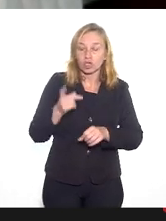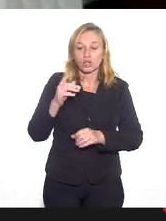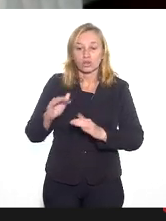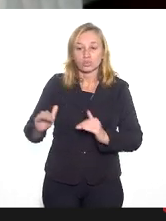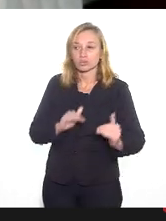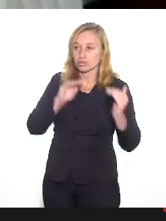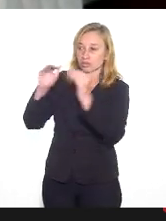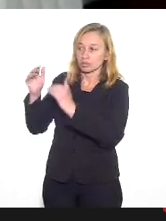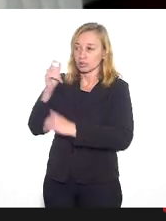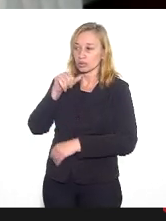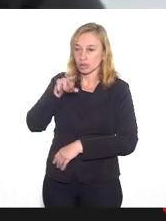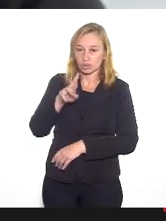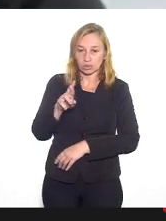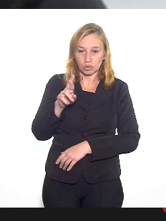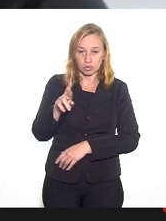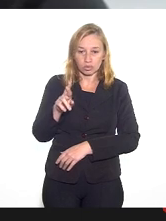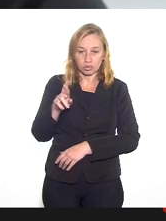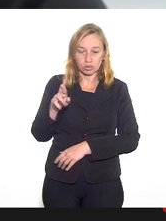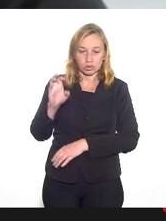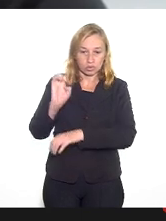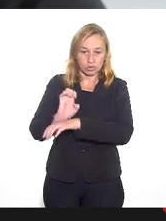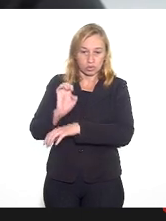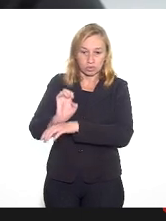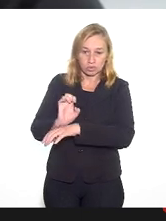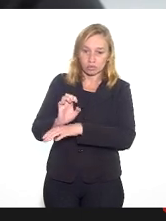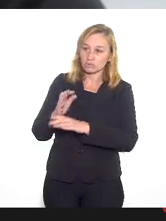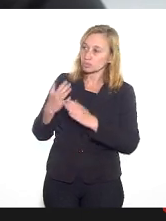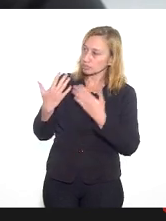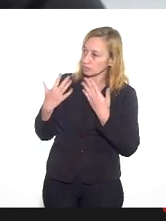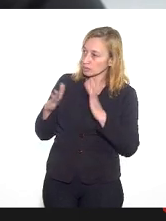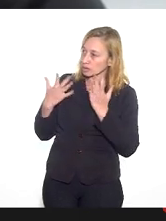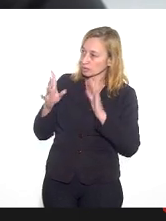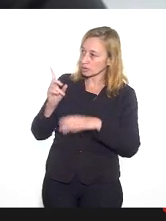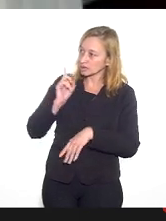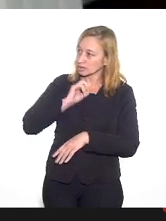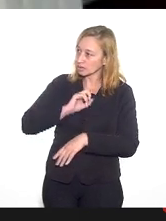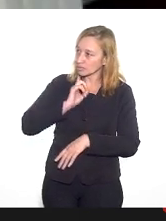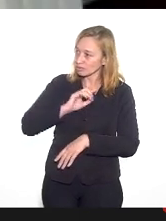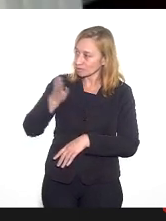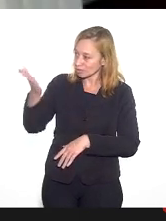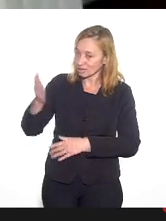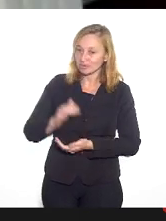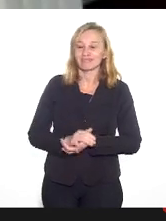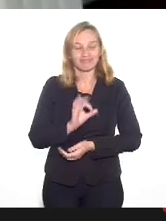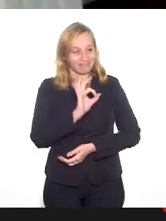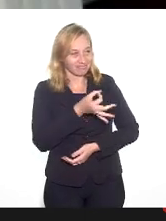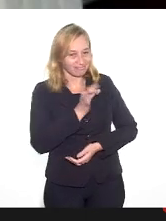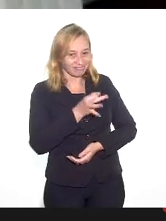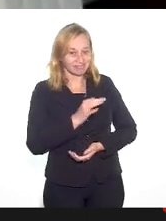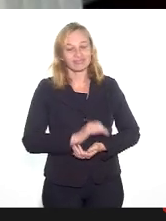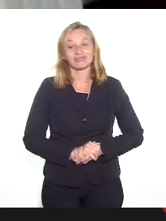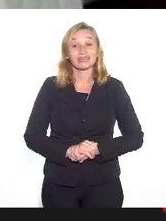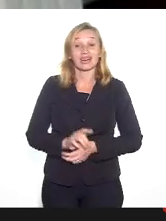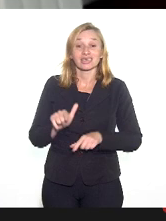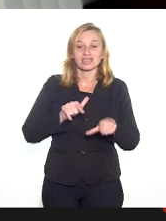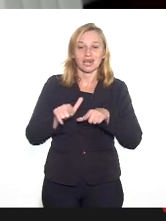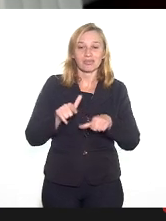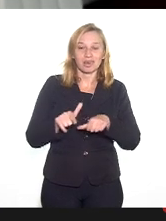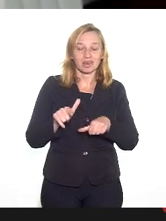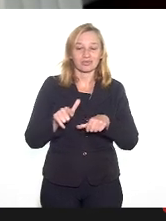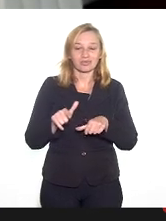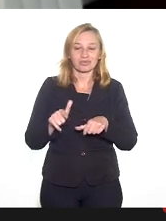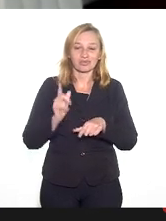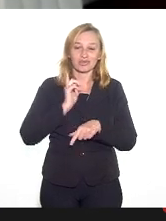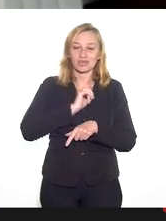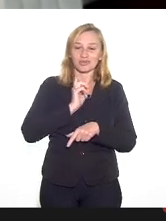do Estado. Nossos cumprimentos ao rubro-negro Willemann. Exatamente. Trabalho de rubro-negros,